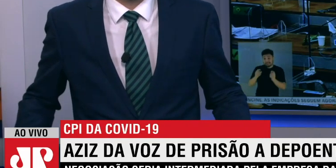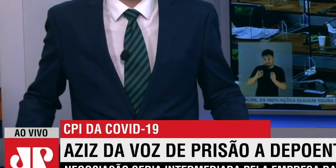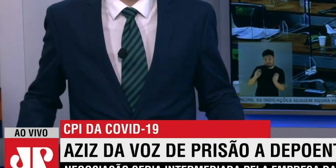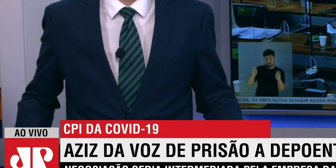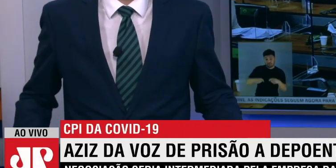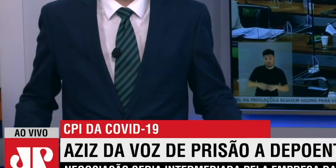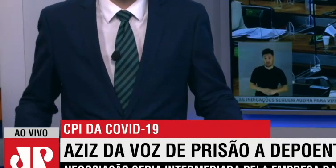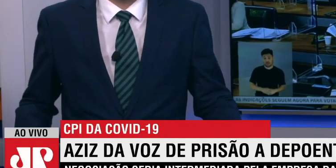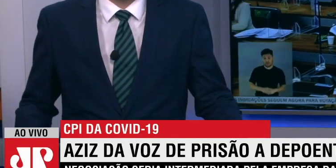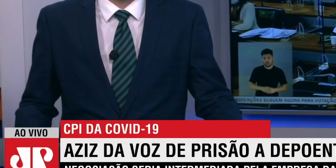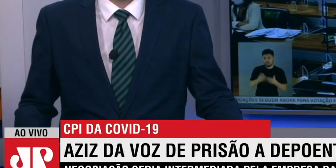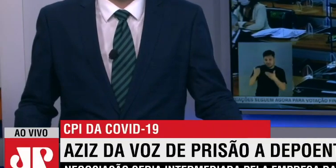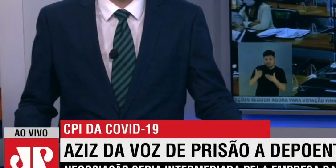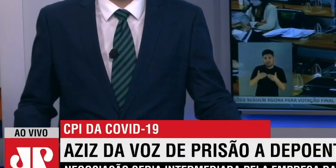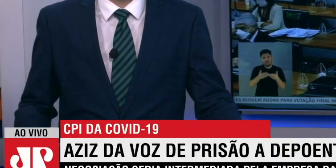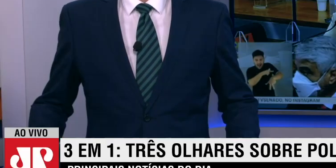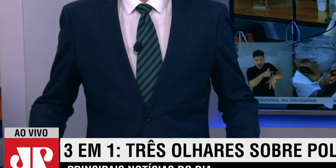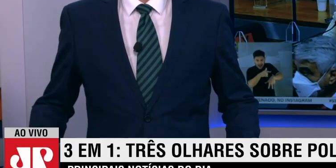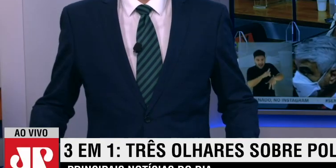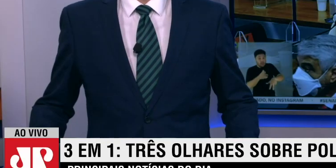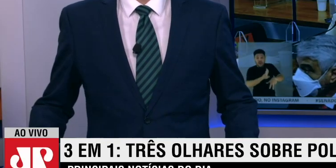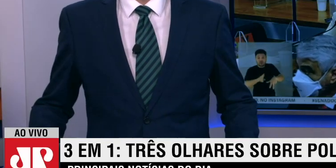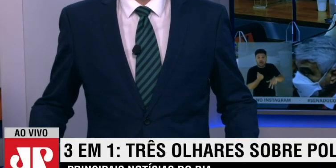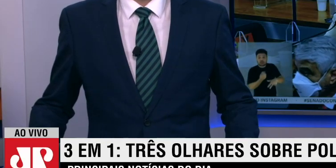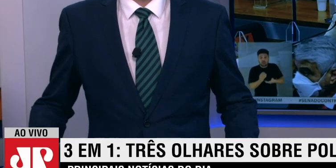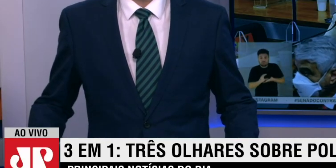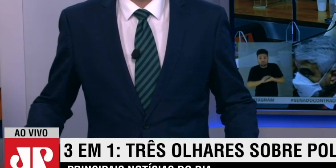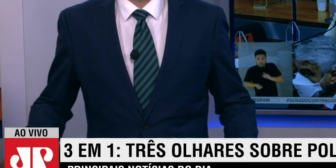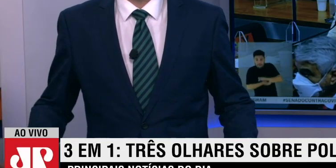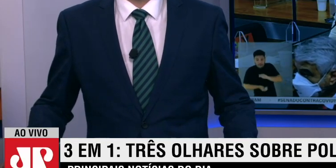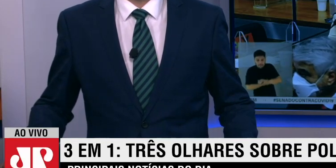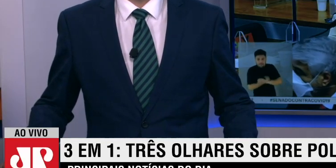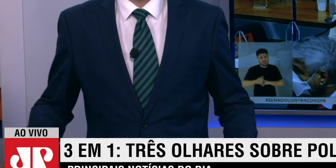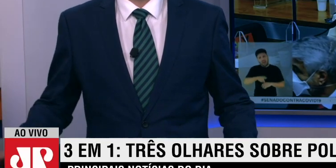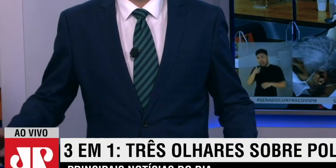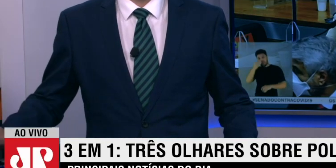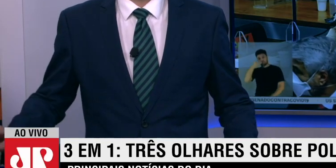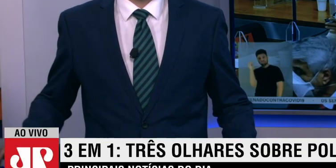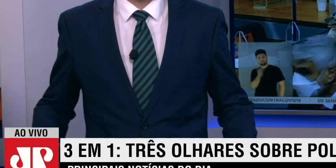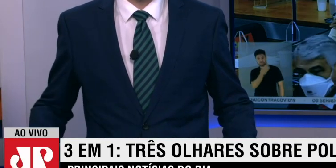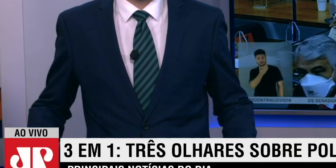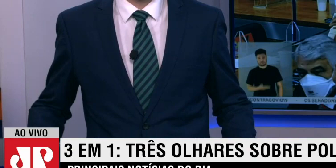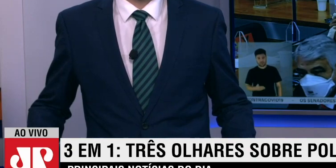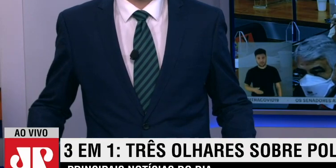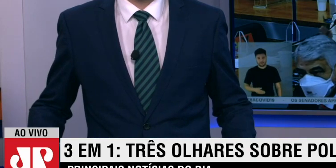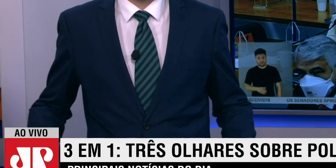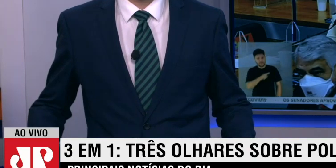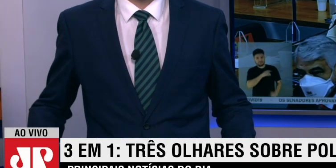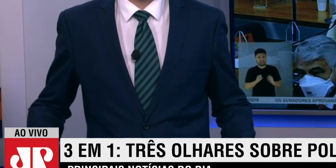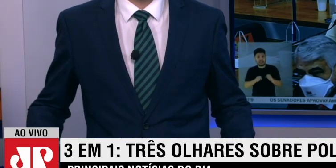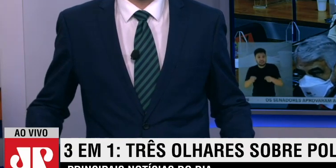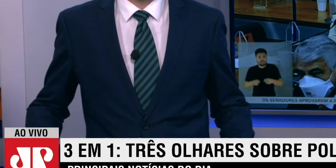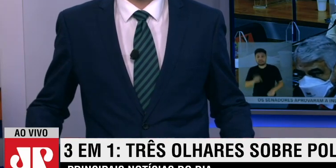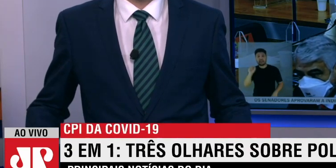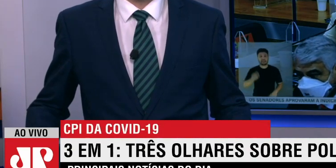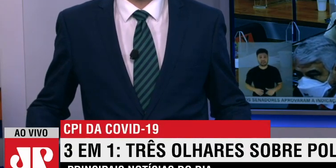CPI e mais política aqui no nosso 3 em 1. É daqui a pouquinho. Estamos de volta aqui com o 3 em 1 na Jovem Pan e nós vamos direto para Brasília acompanhar mais um pouco da